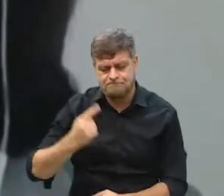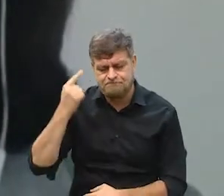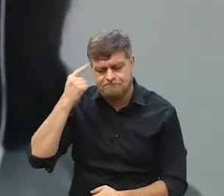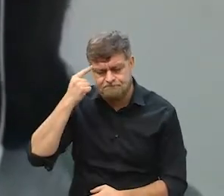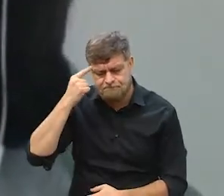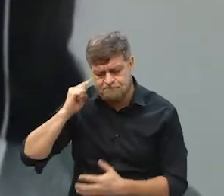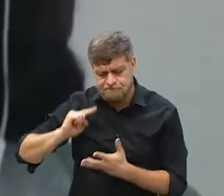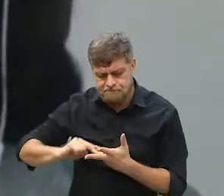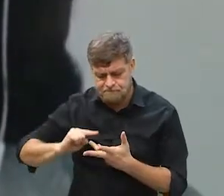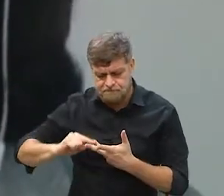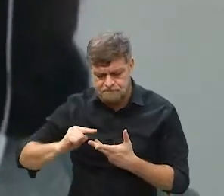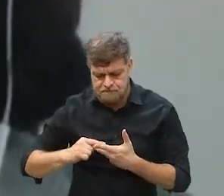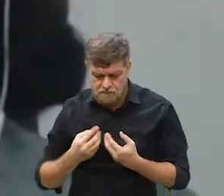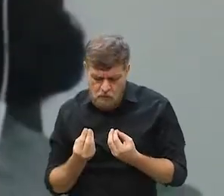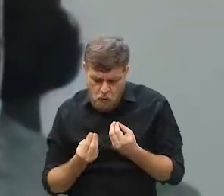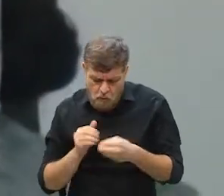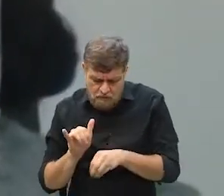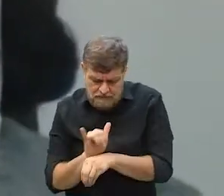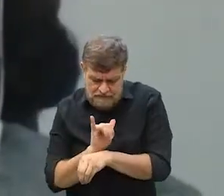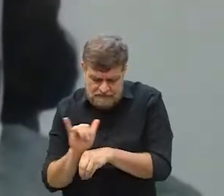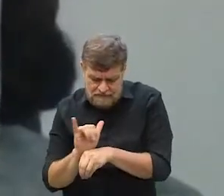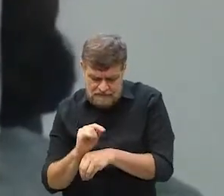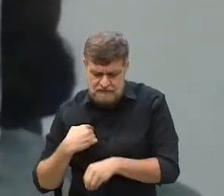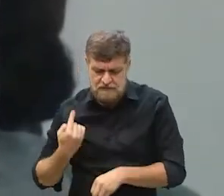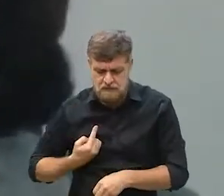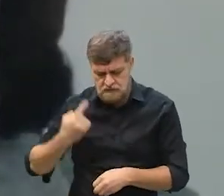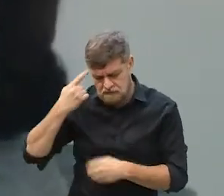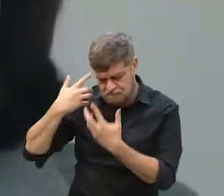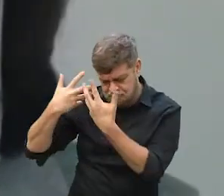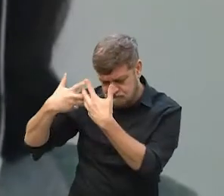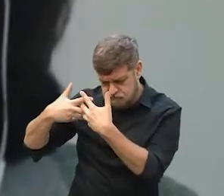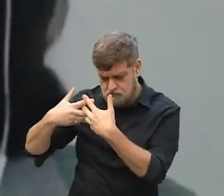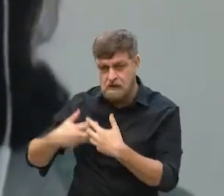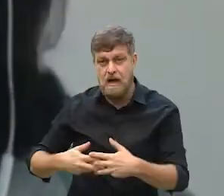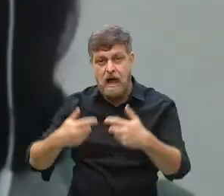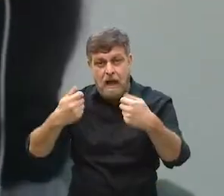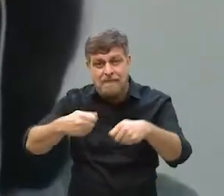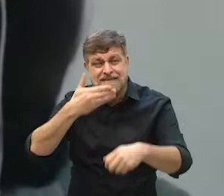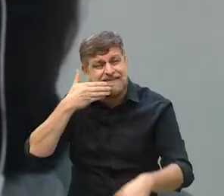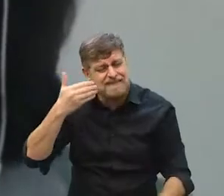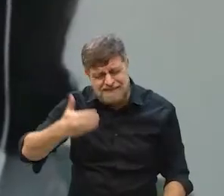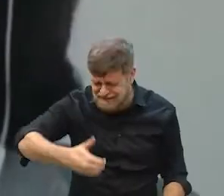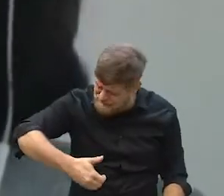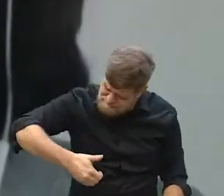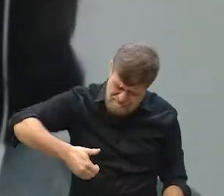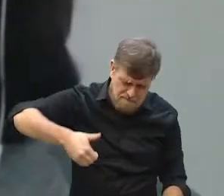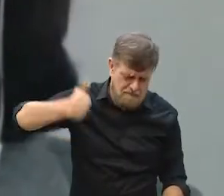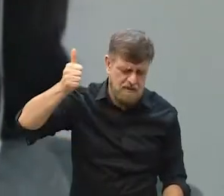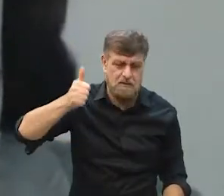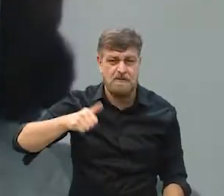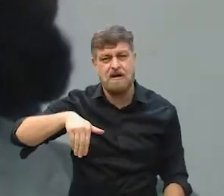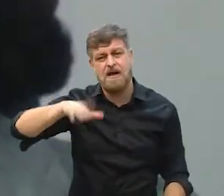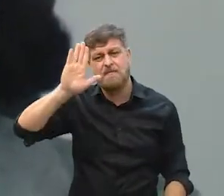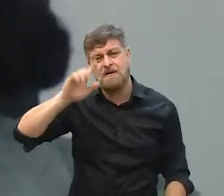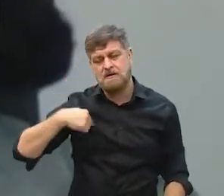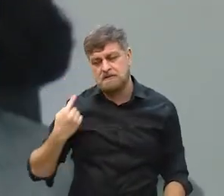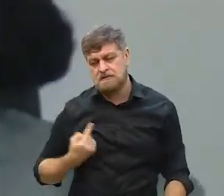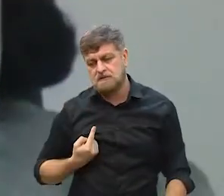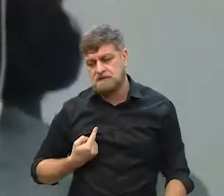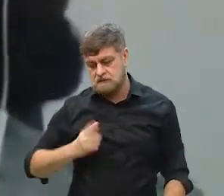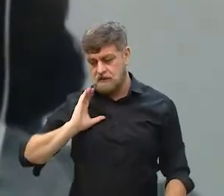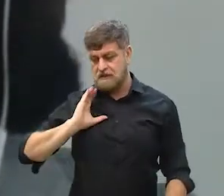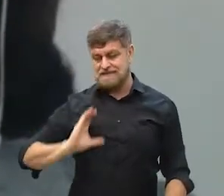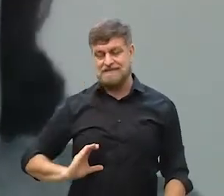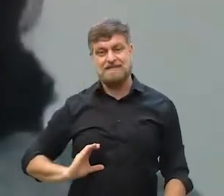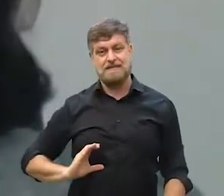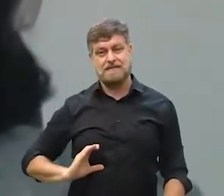em possibilidades, não que a gente não faça esse exercício, mas eu acho que a gente precisa melhorar muito mais, né, esse exercício do